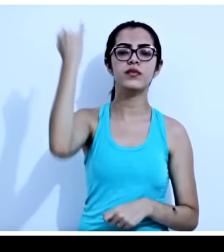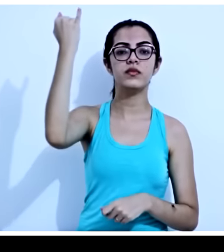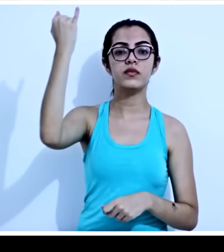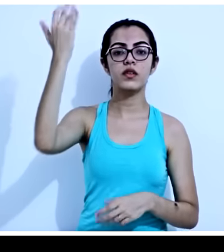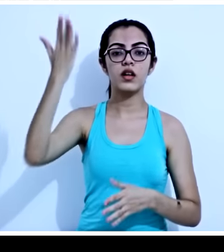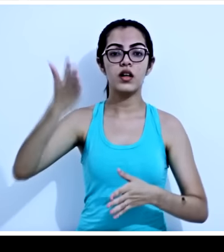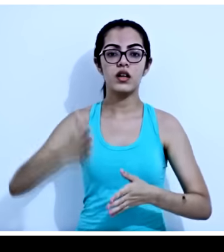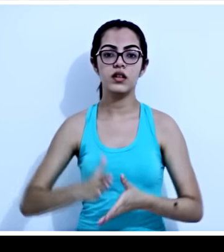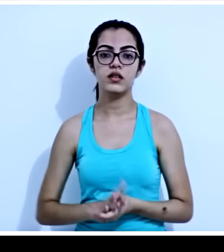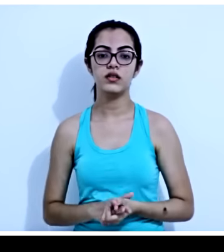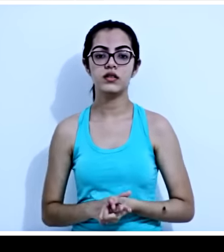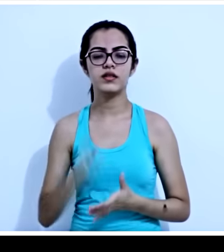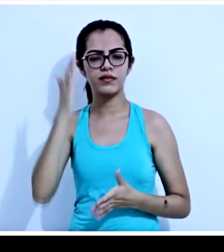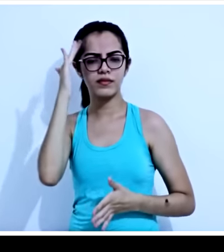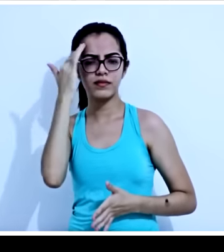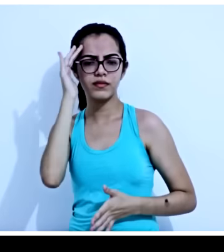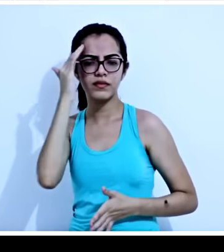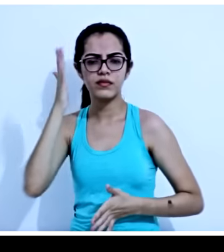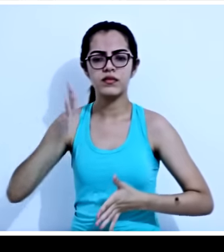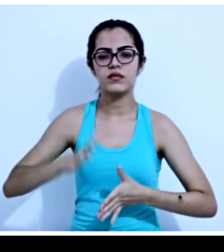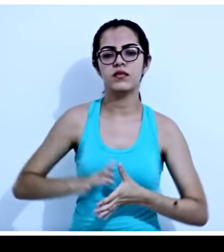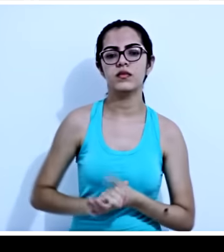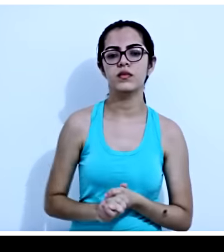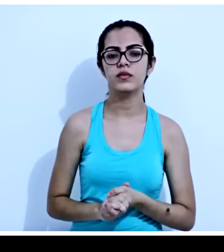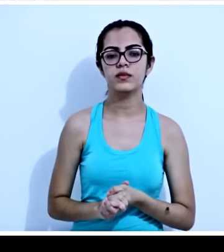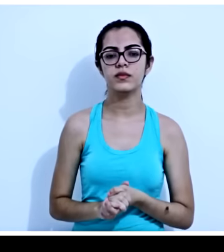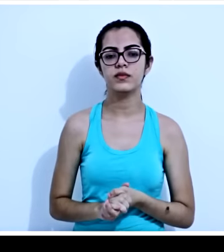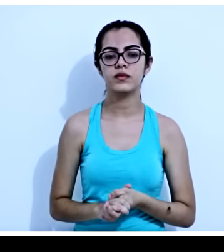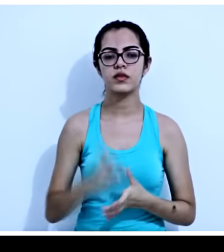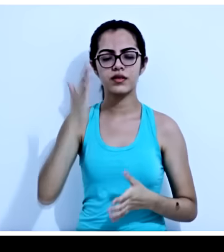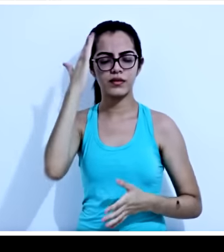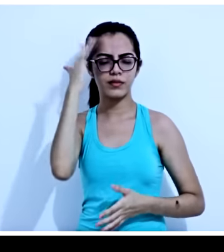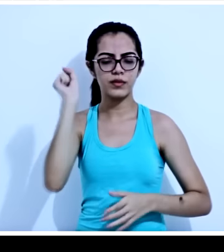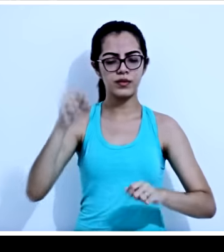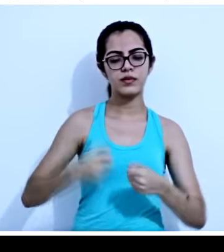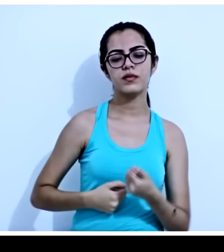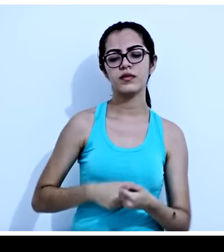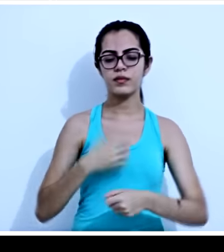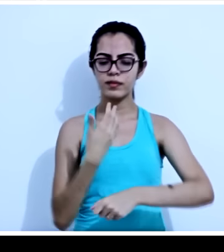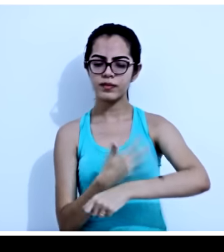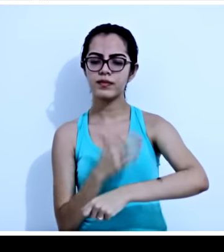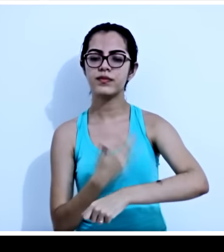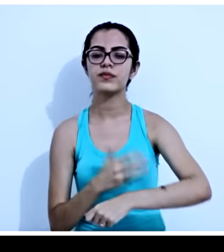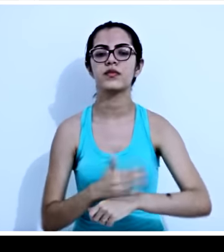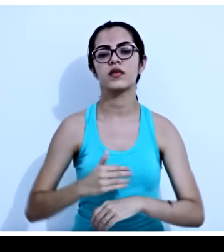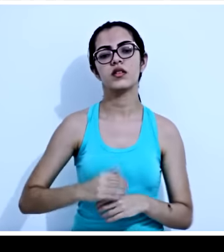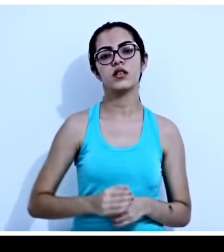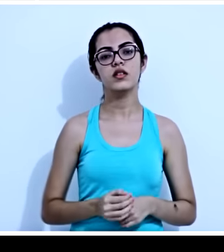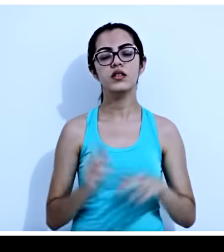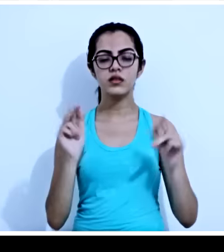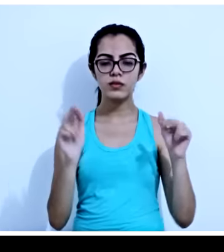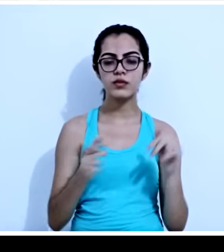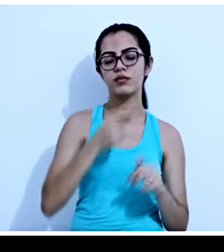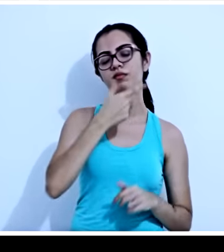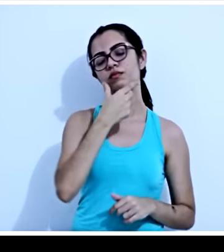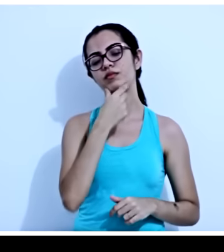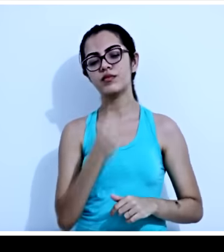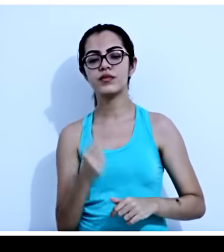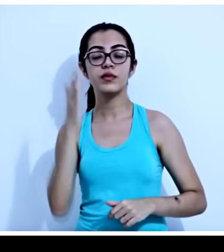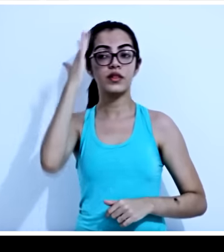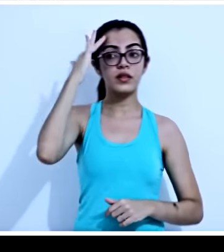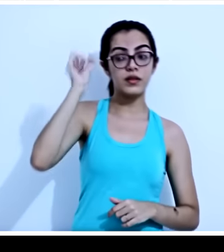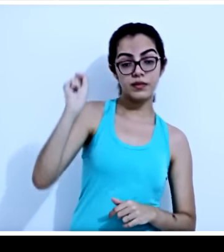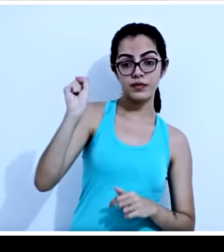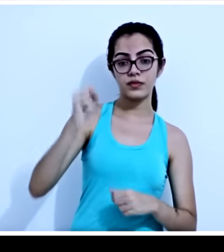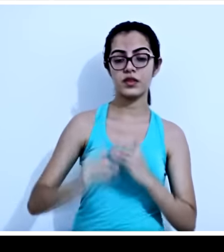nos comportarmos como construtores sábios, preparados, que constrói a sua casa em um